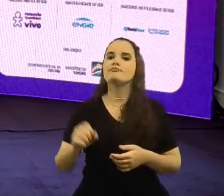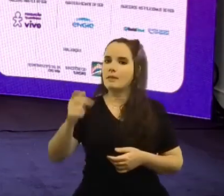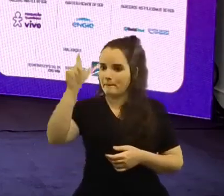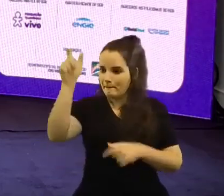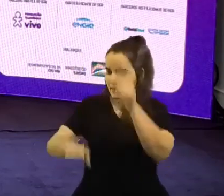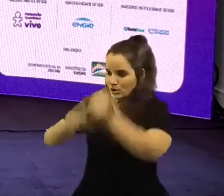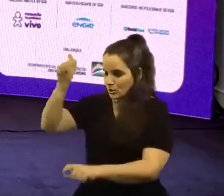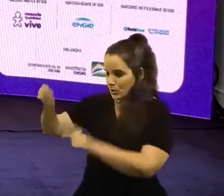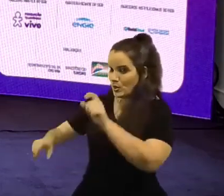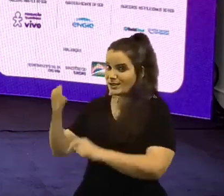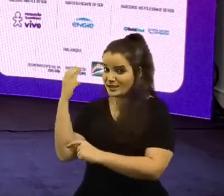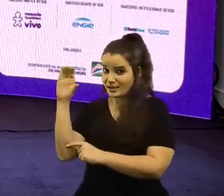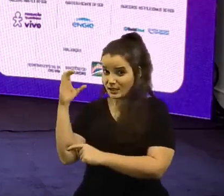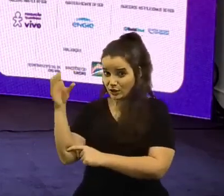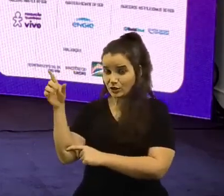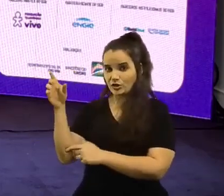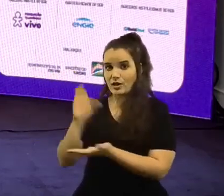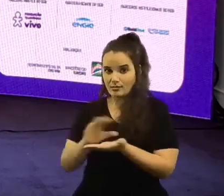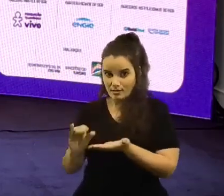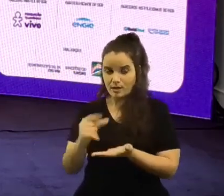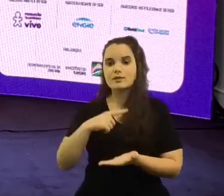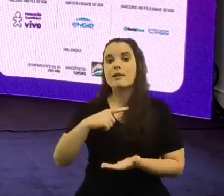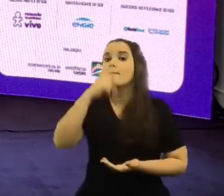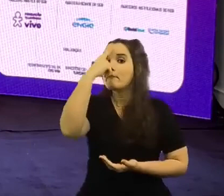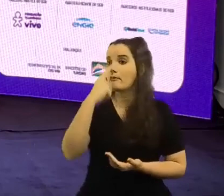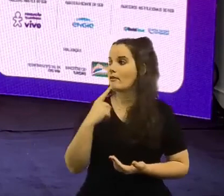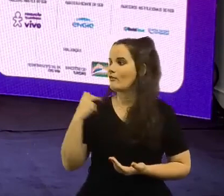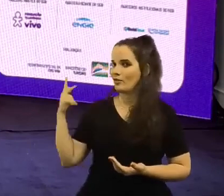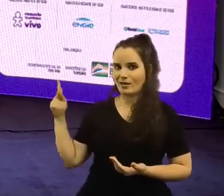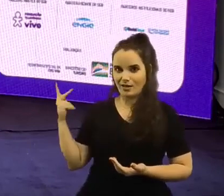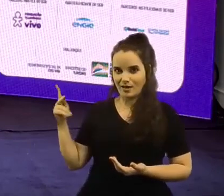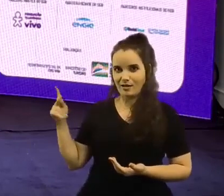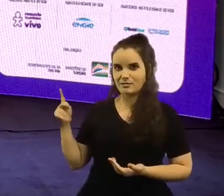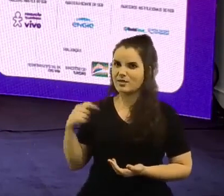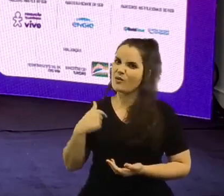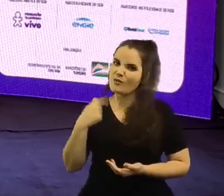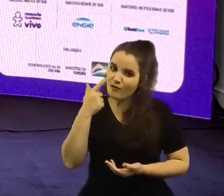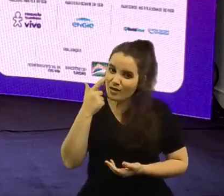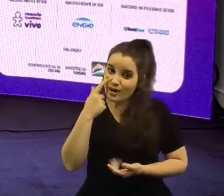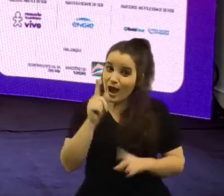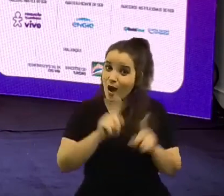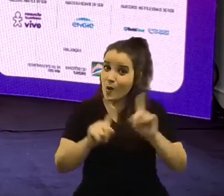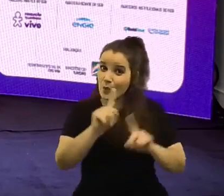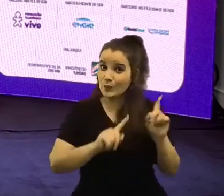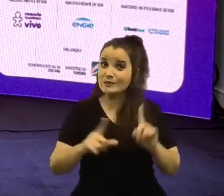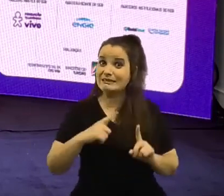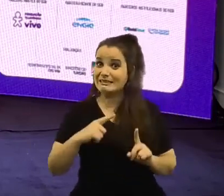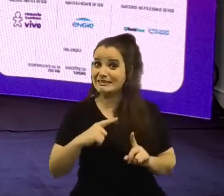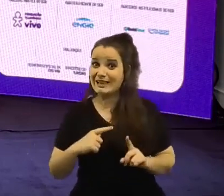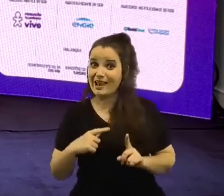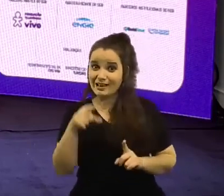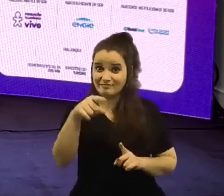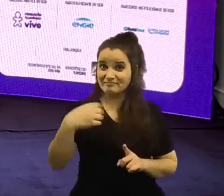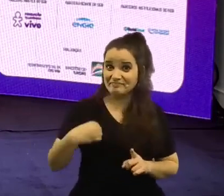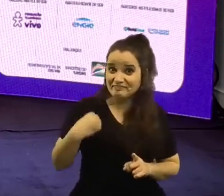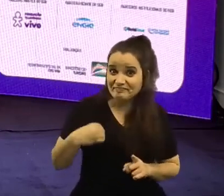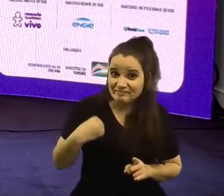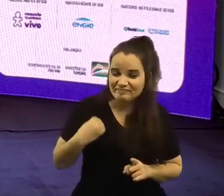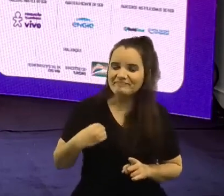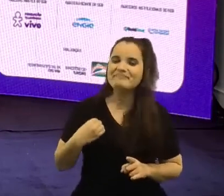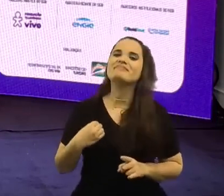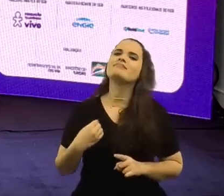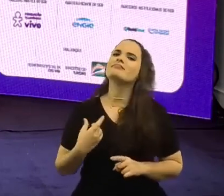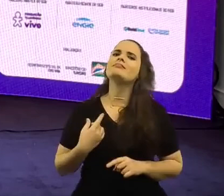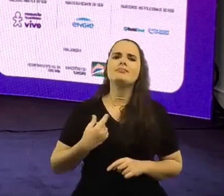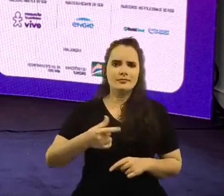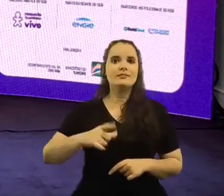nossa página de formações. Inclusive, eu vi que alguns estão ao vivo acompanhando. Vocês estão lá, bem lindos, que a gente quer reconhecer